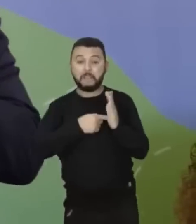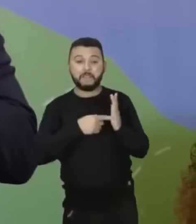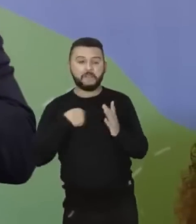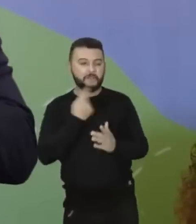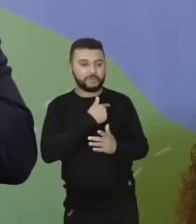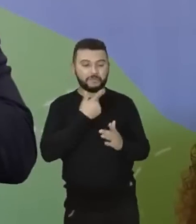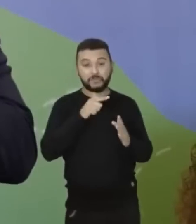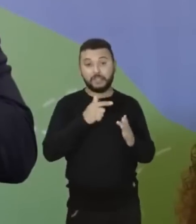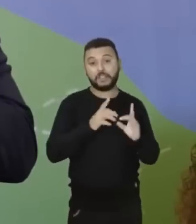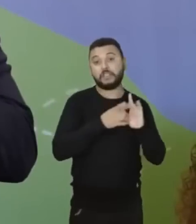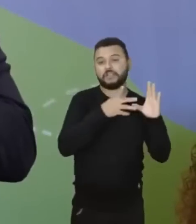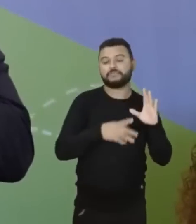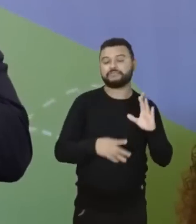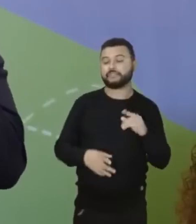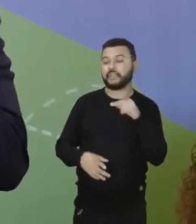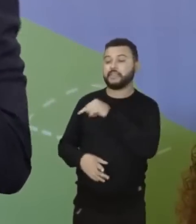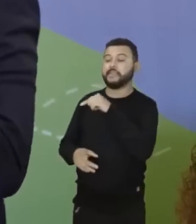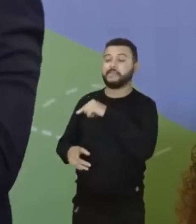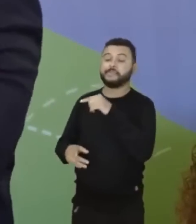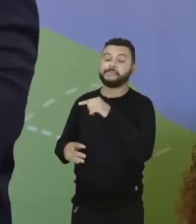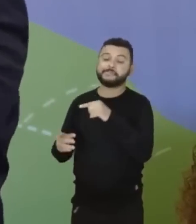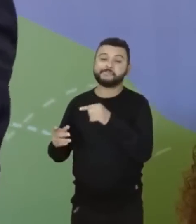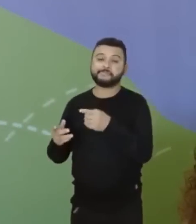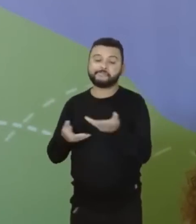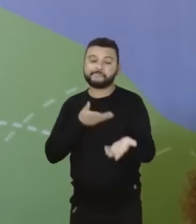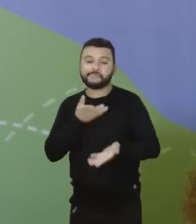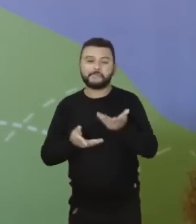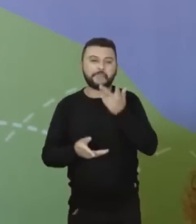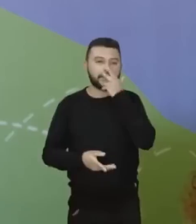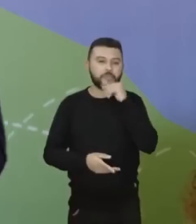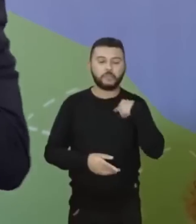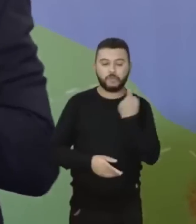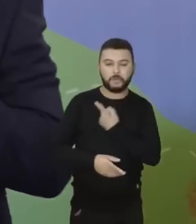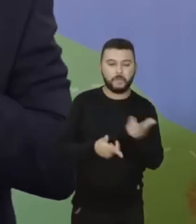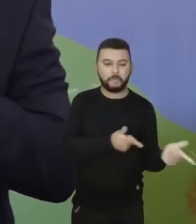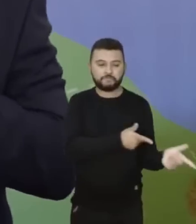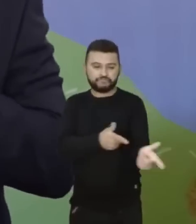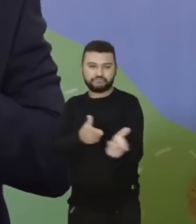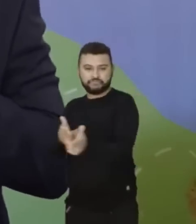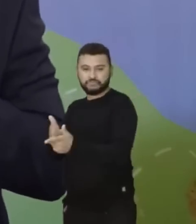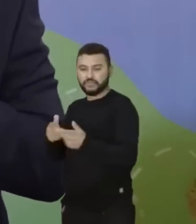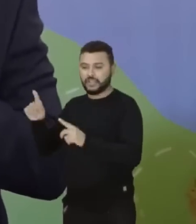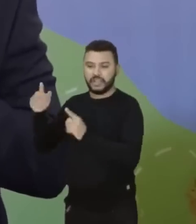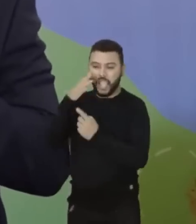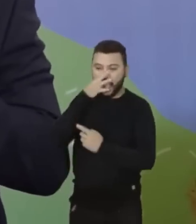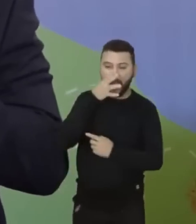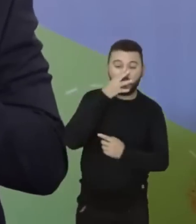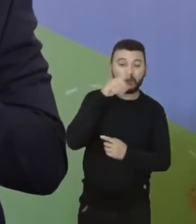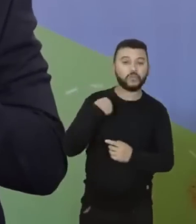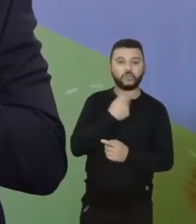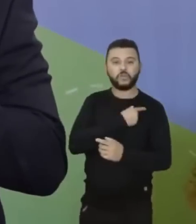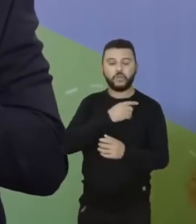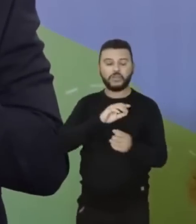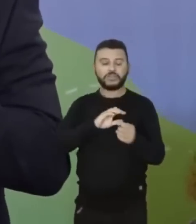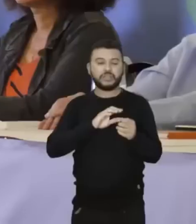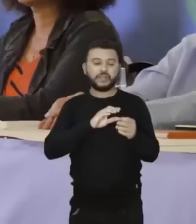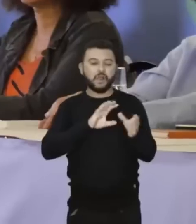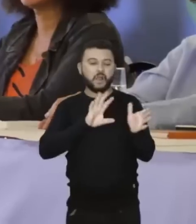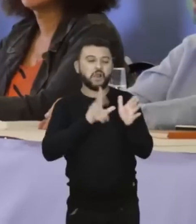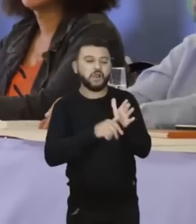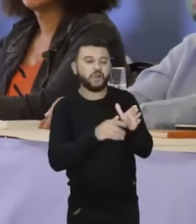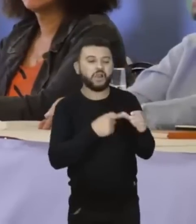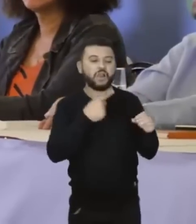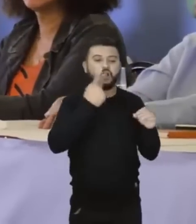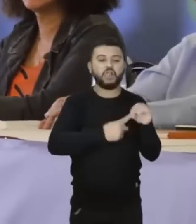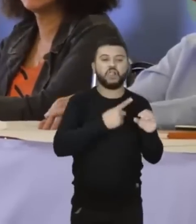terroristas. Ele nos acusa de comunistas, achando que nós ficamos ofendidos com isso. Nós